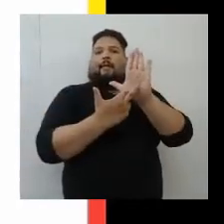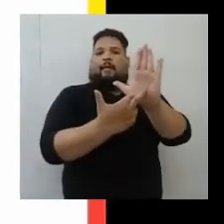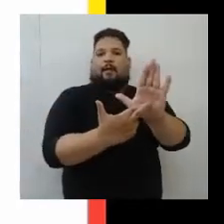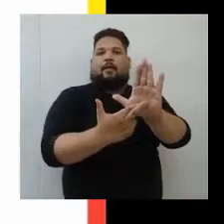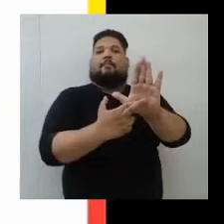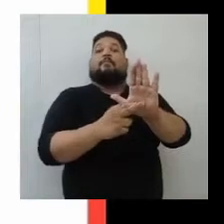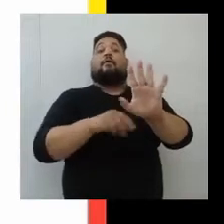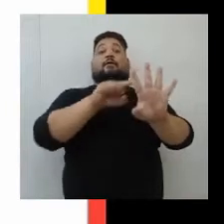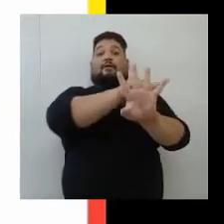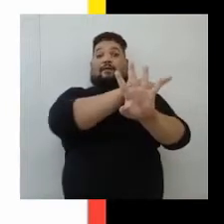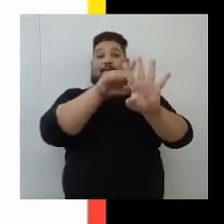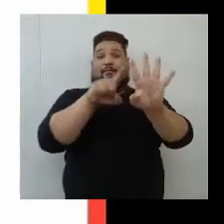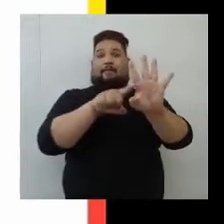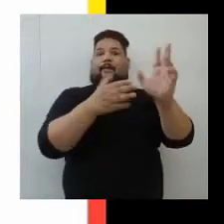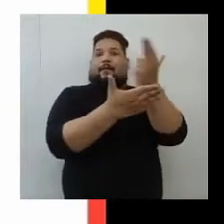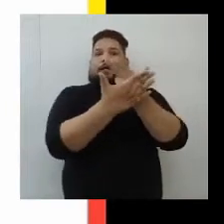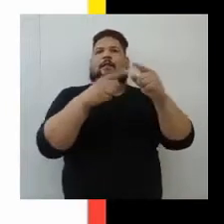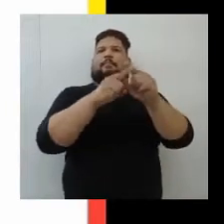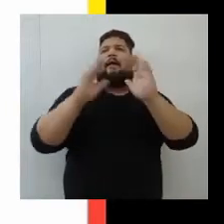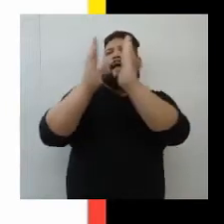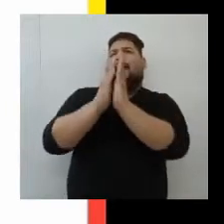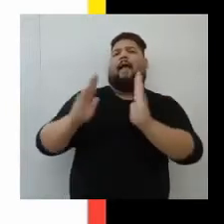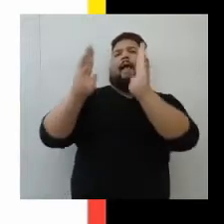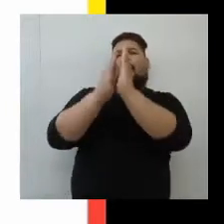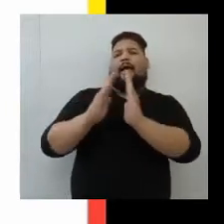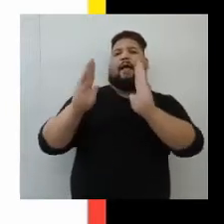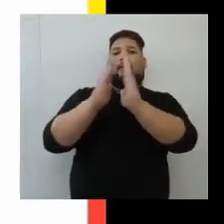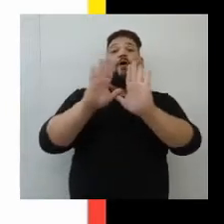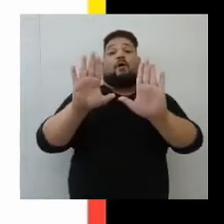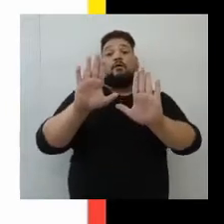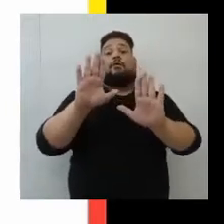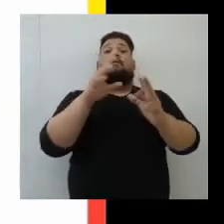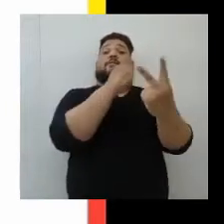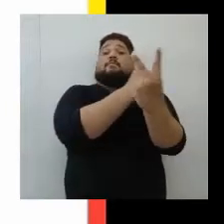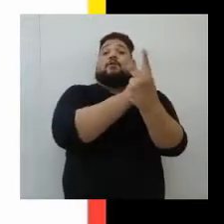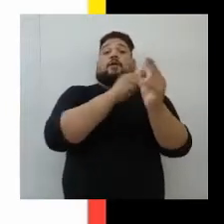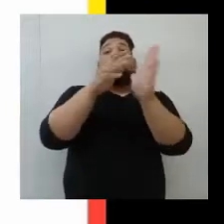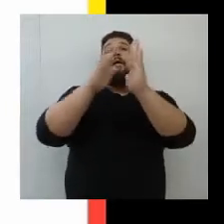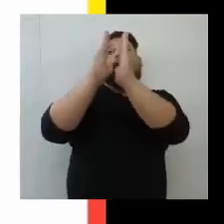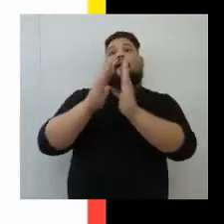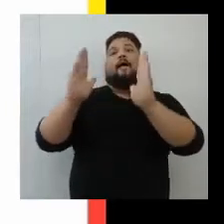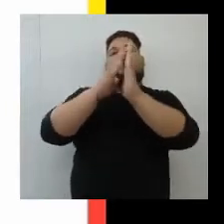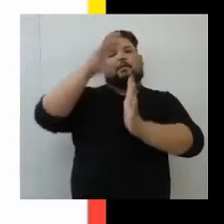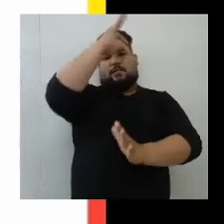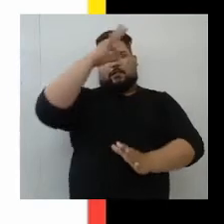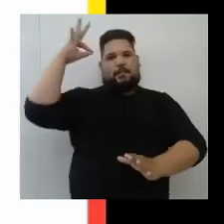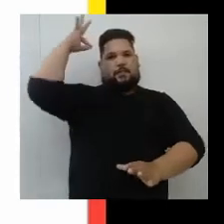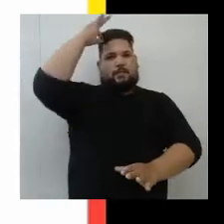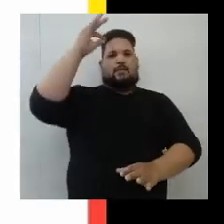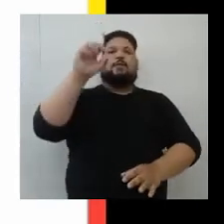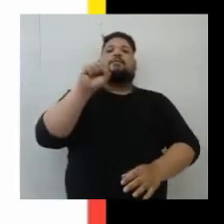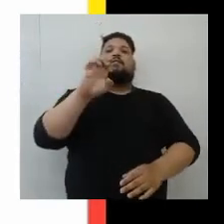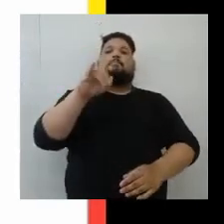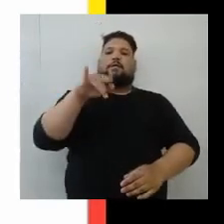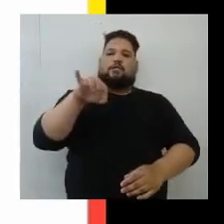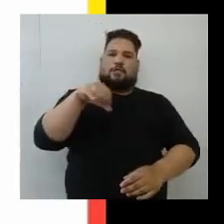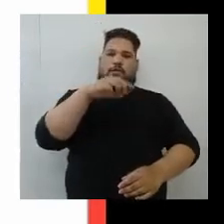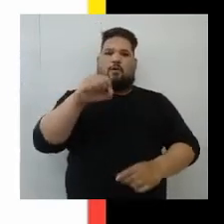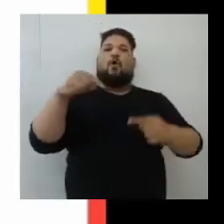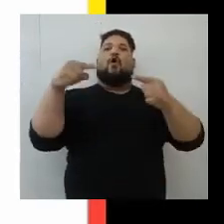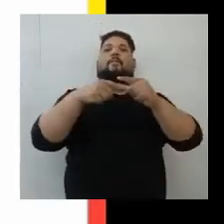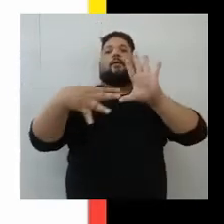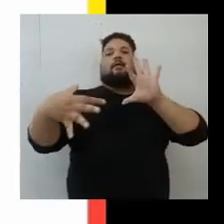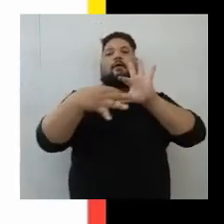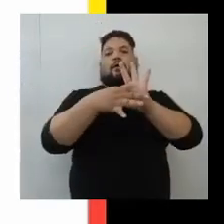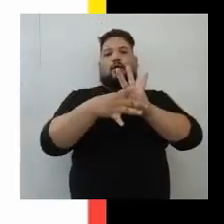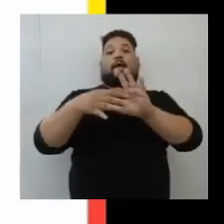4 elementos e da figura da oração, e da figura de proteção, da oração de São Sebastião, é uma referência ao Apocalipse,